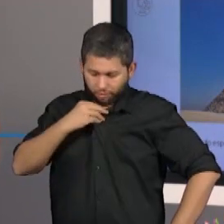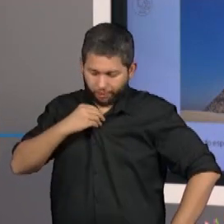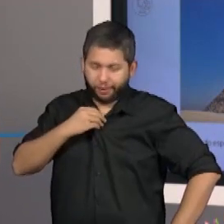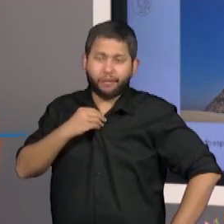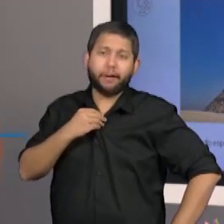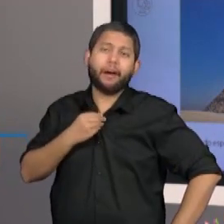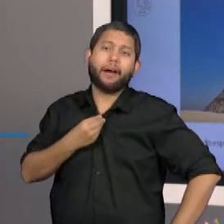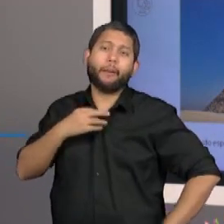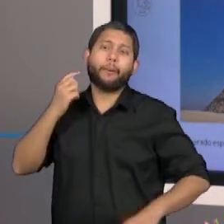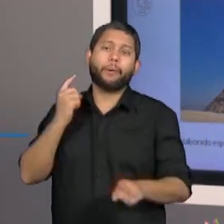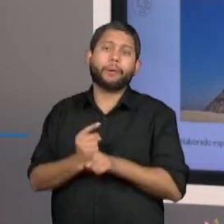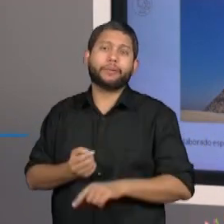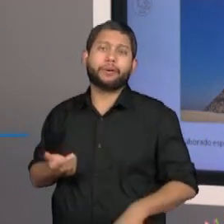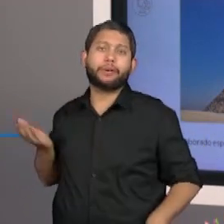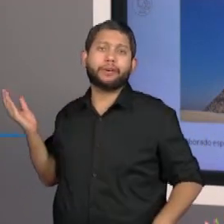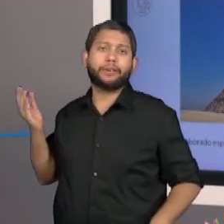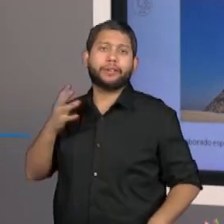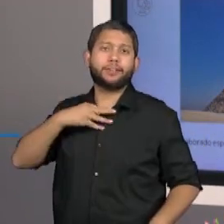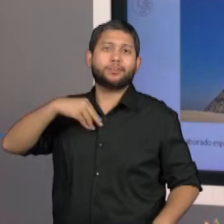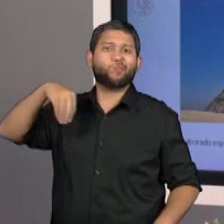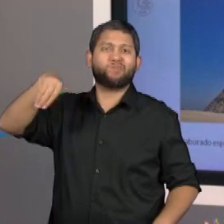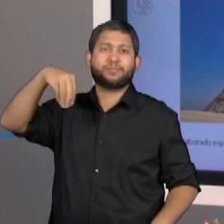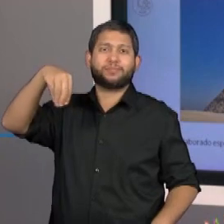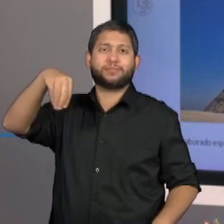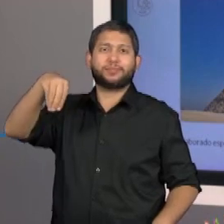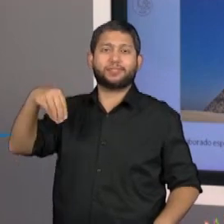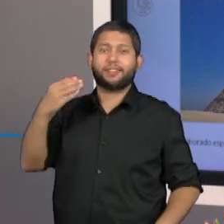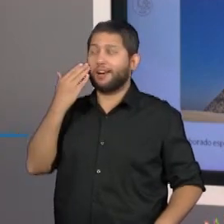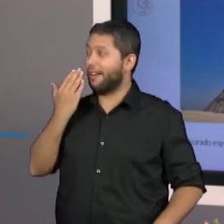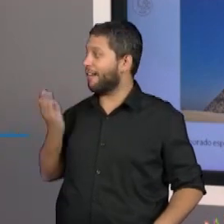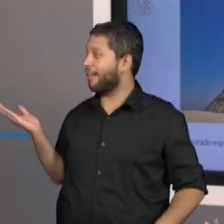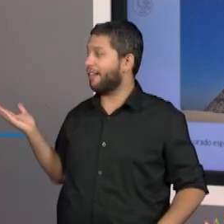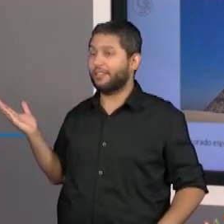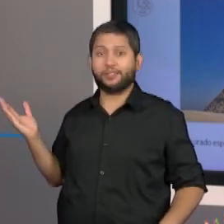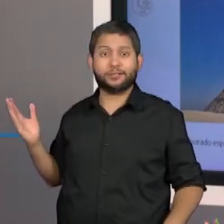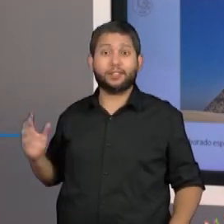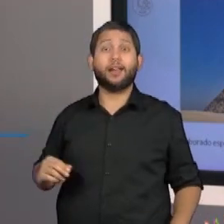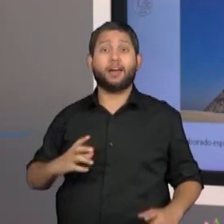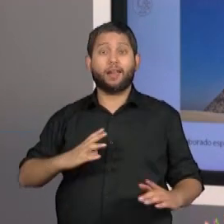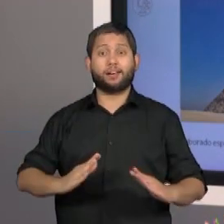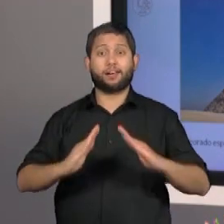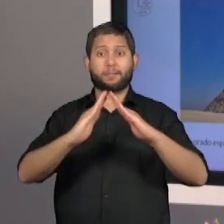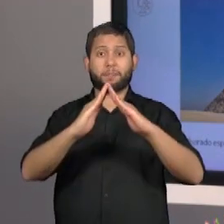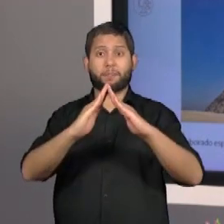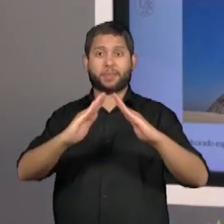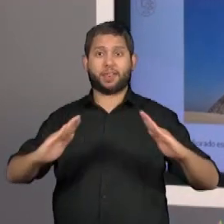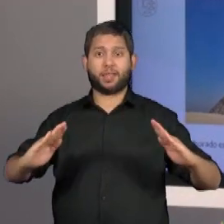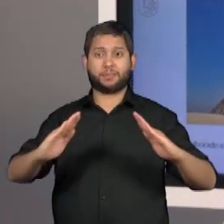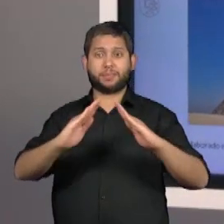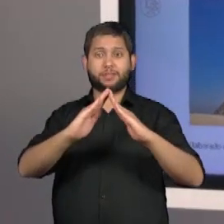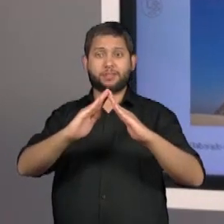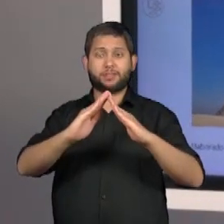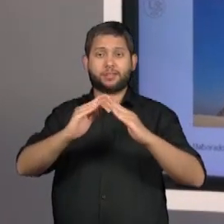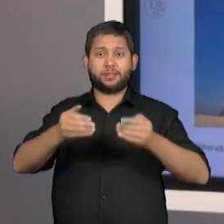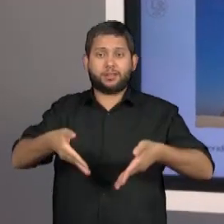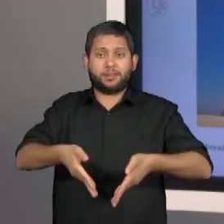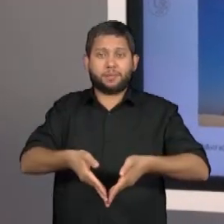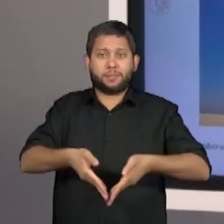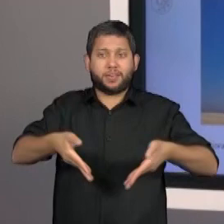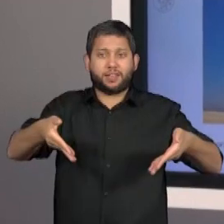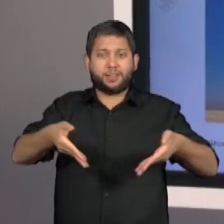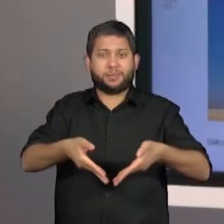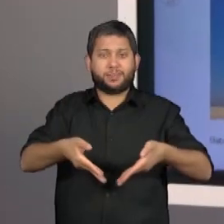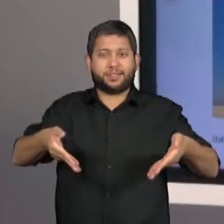eu achei a minha corrente. E tem um pingente, olha só, em formato de pirâmide. Ele é